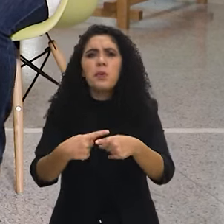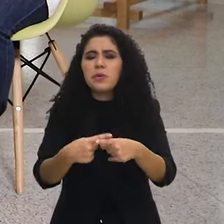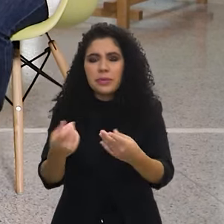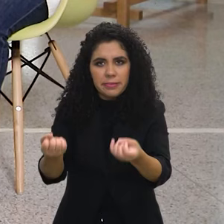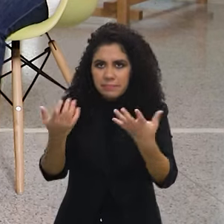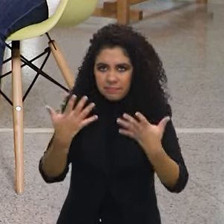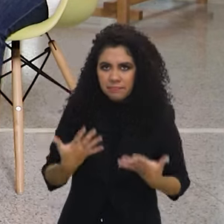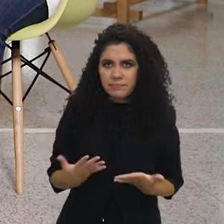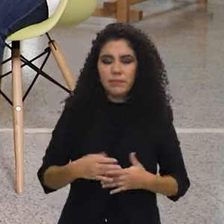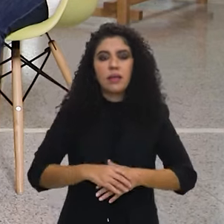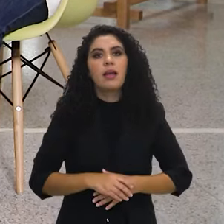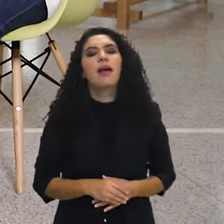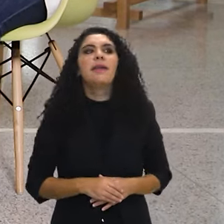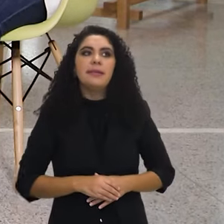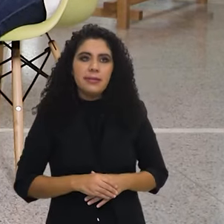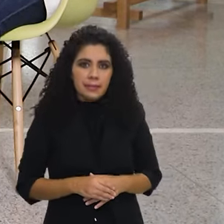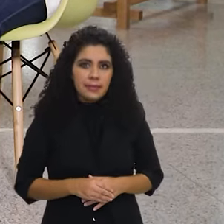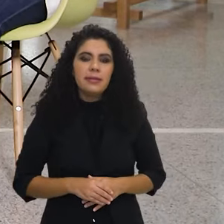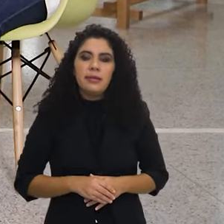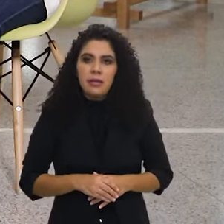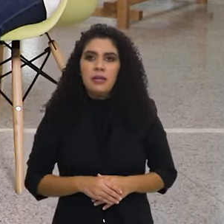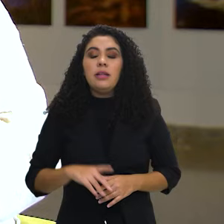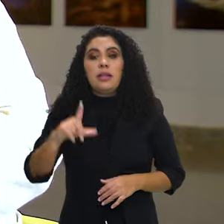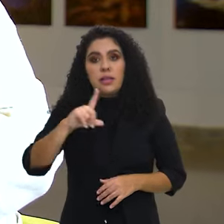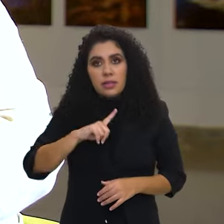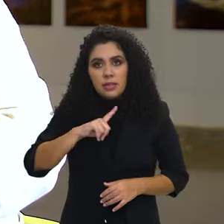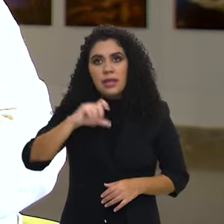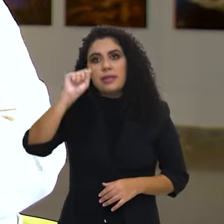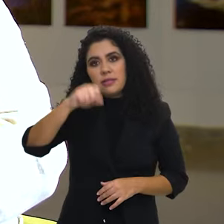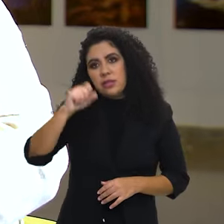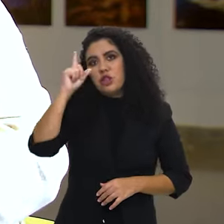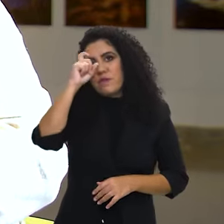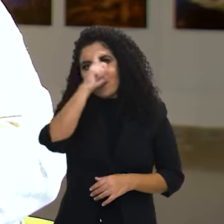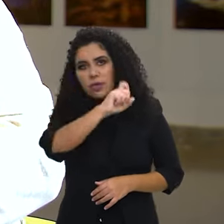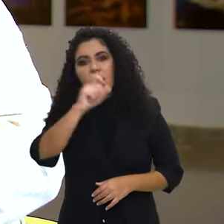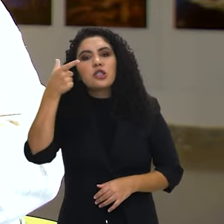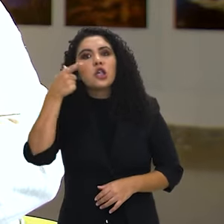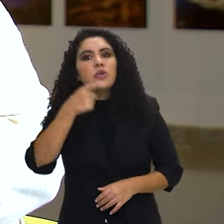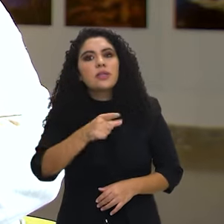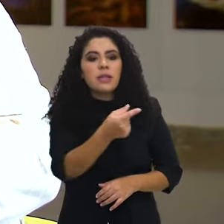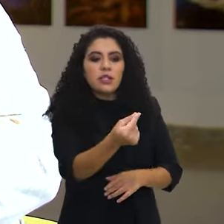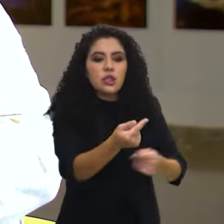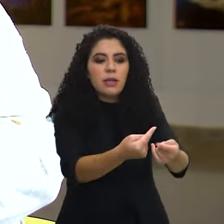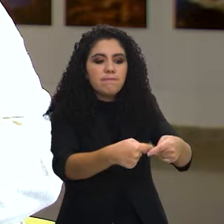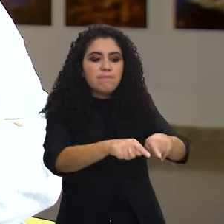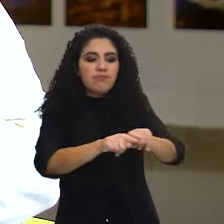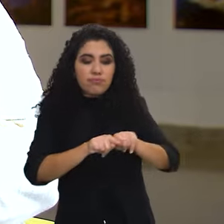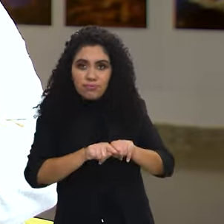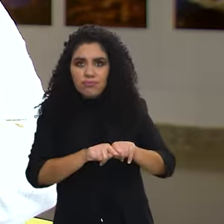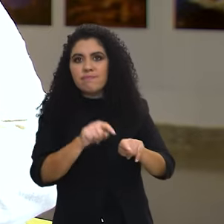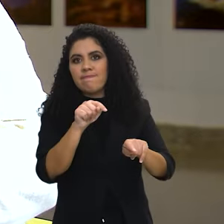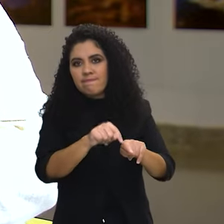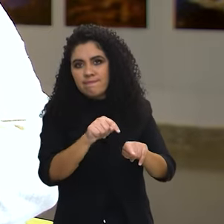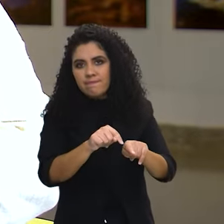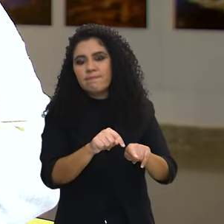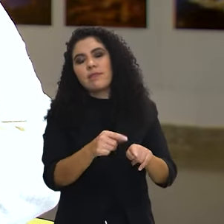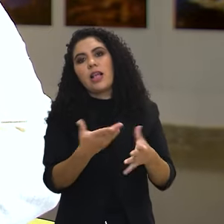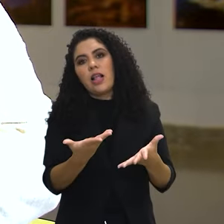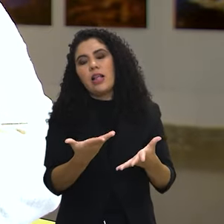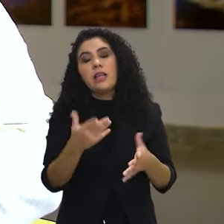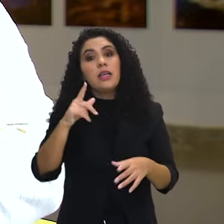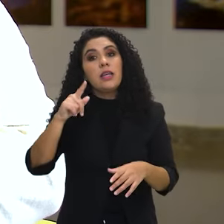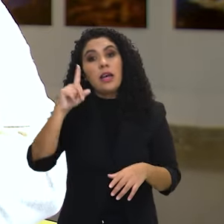dá é primeiro tem dificuldade de acesso a crédito e e a primeira dificuldade